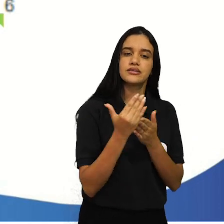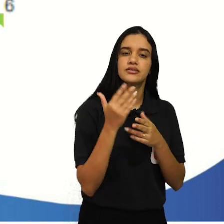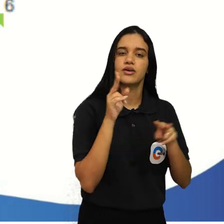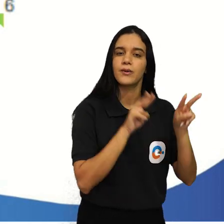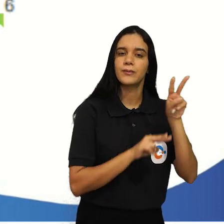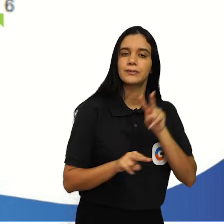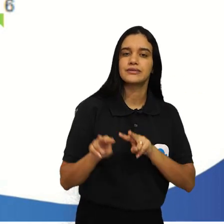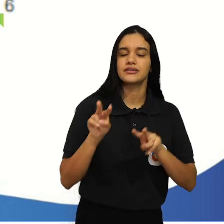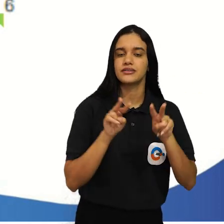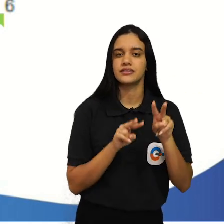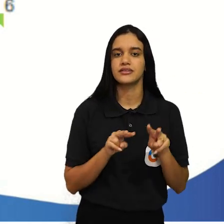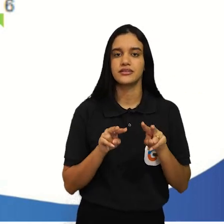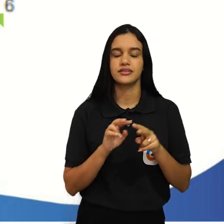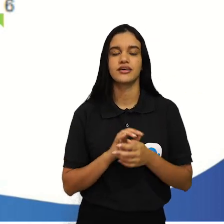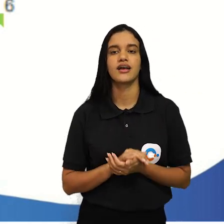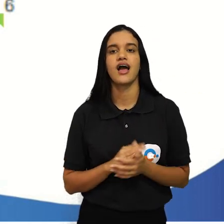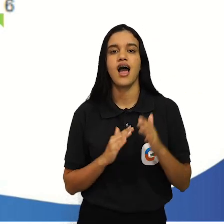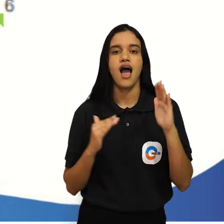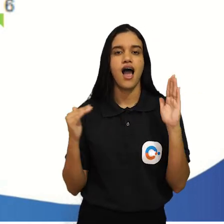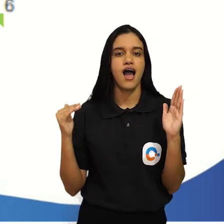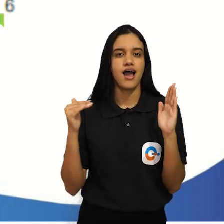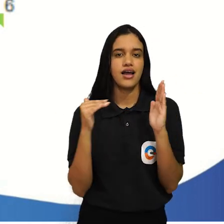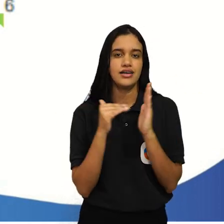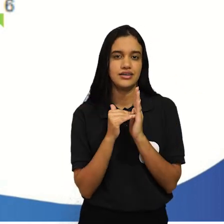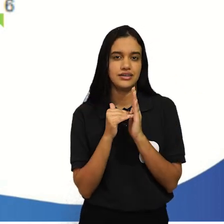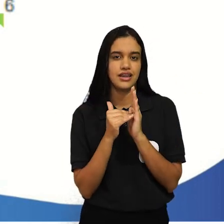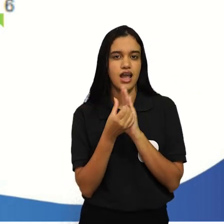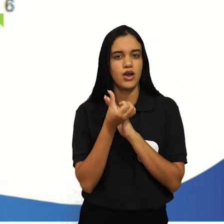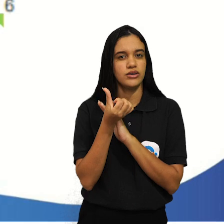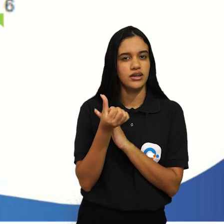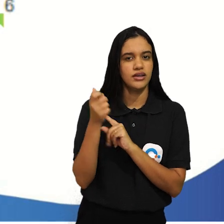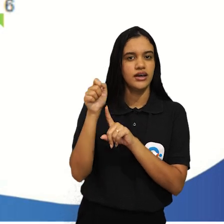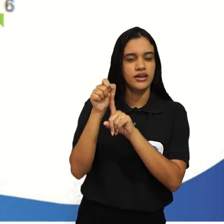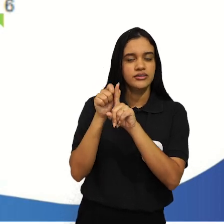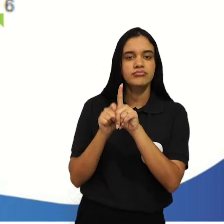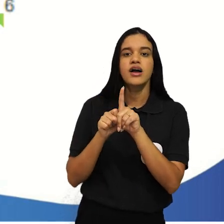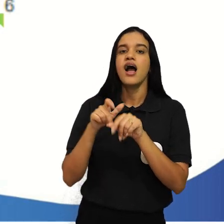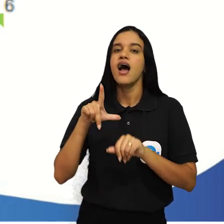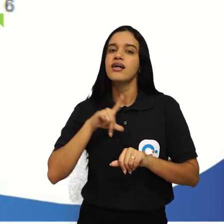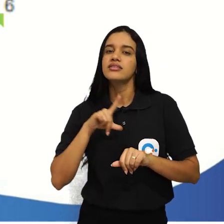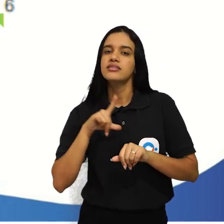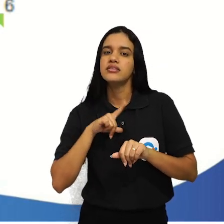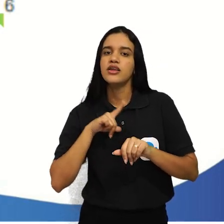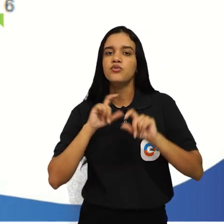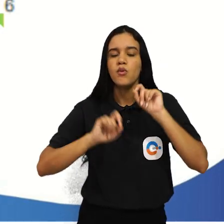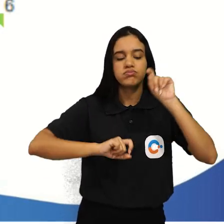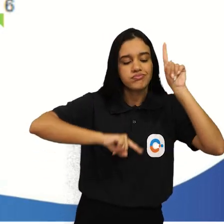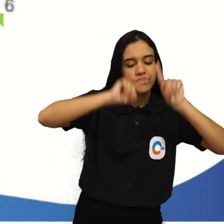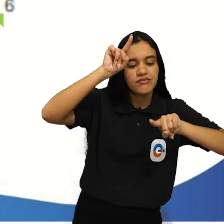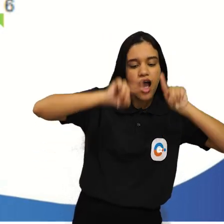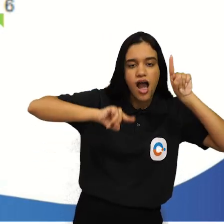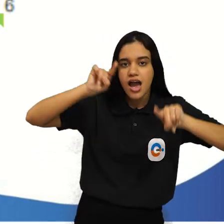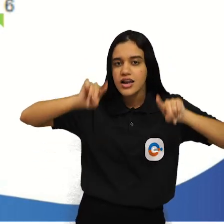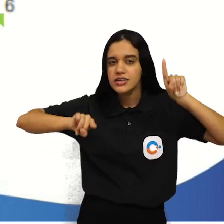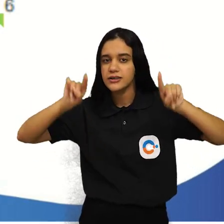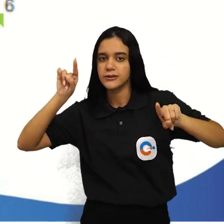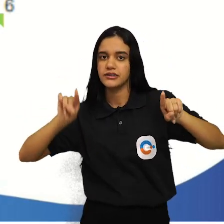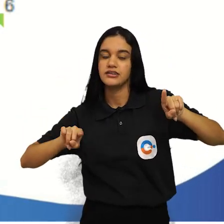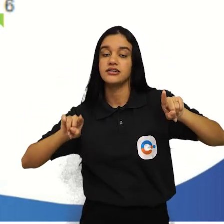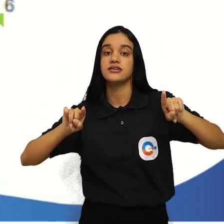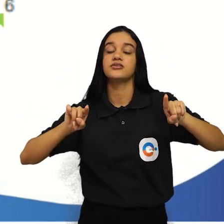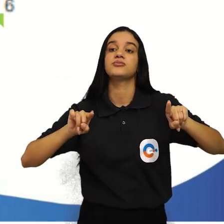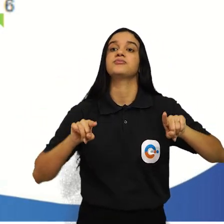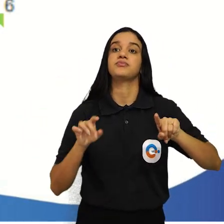observar, tá, até esse sexto mês, houve uma variação percentual